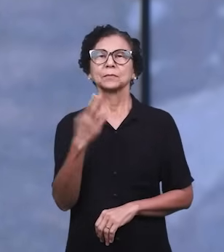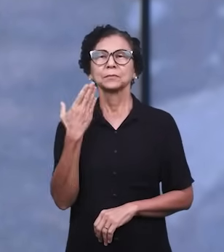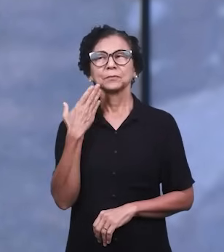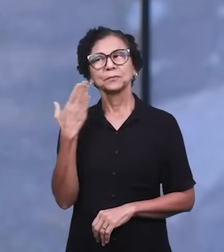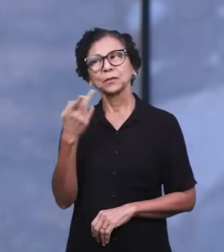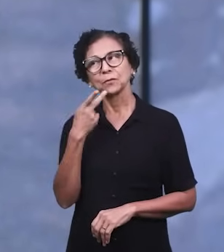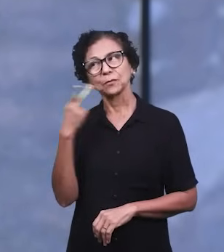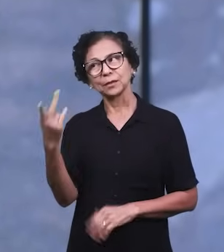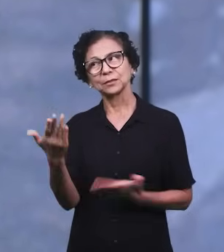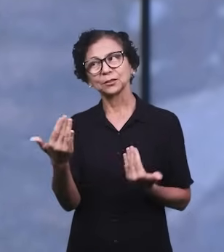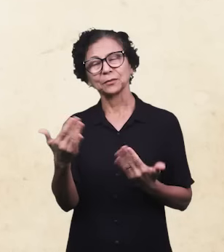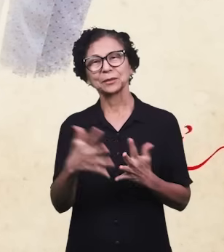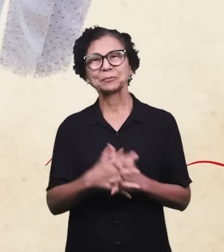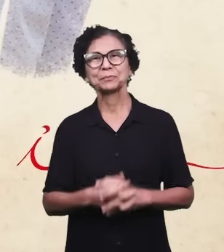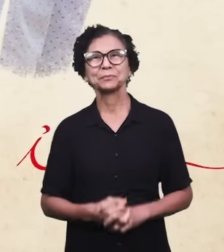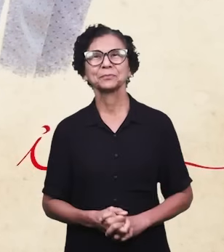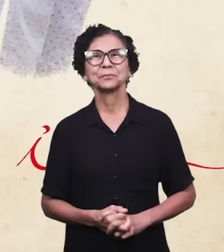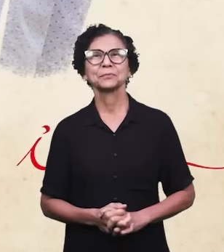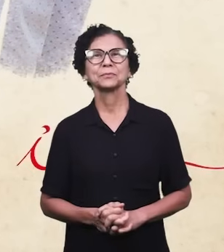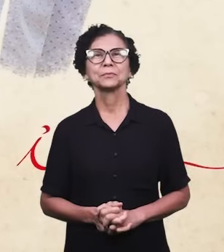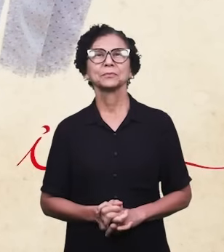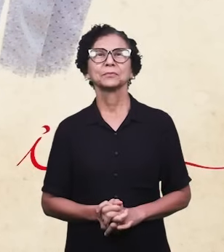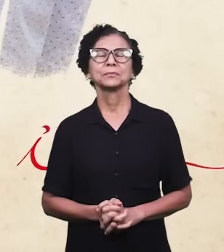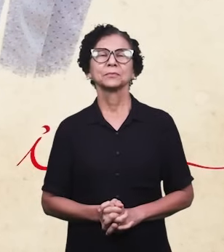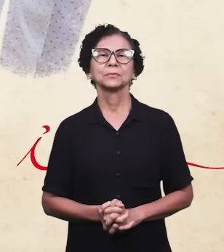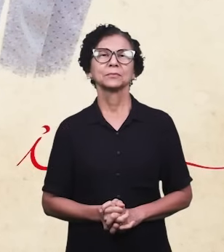Então, fala, jovem.